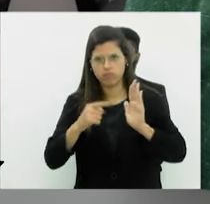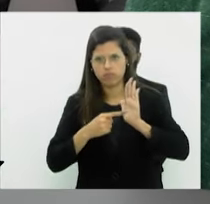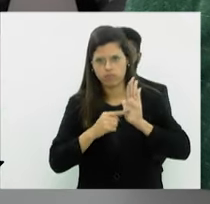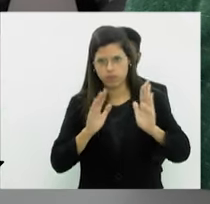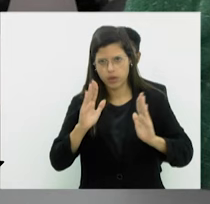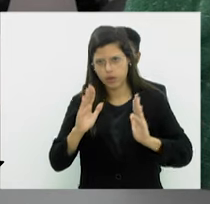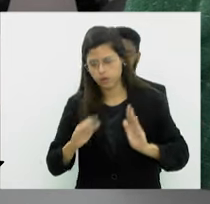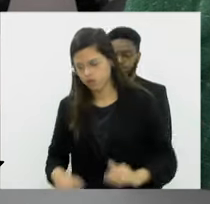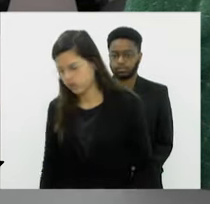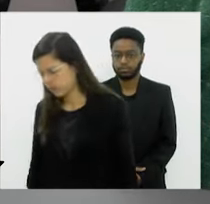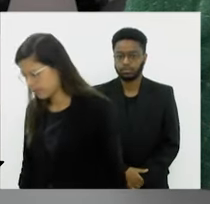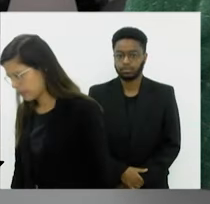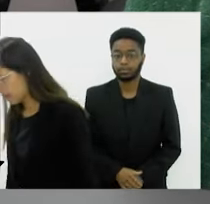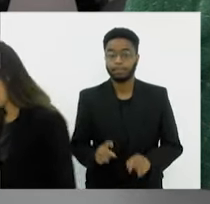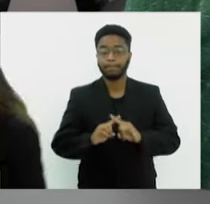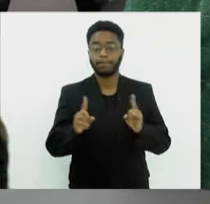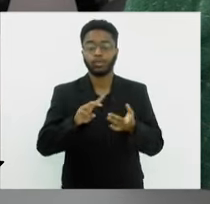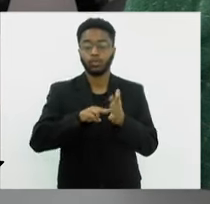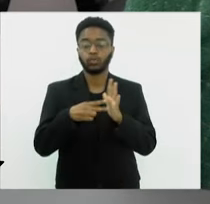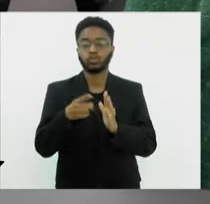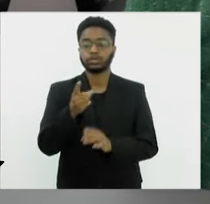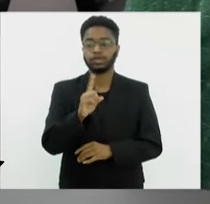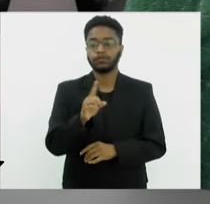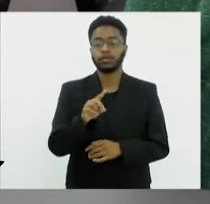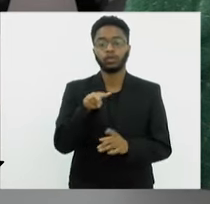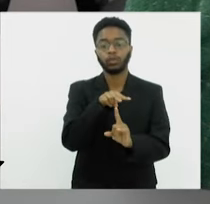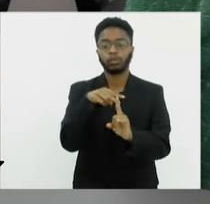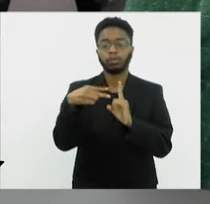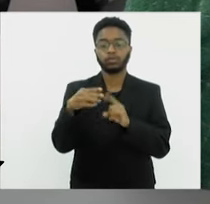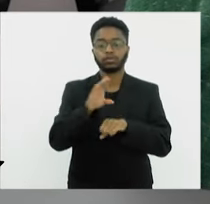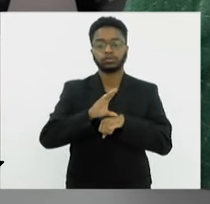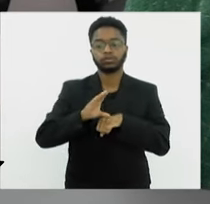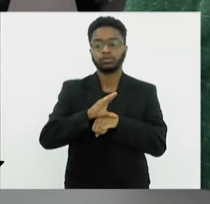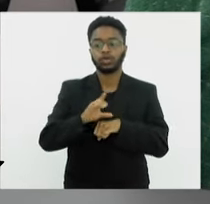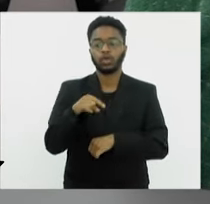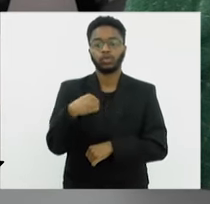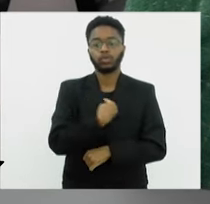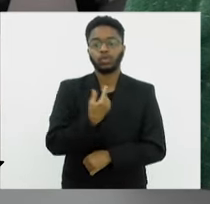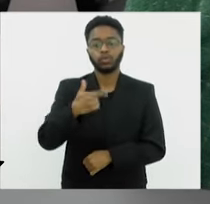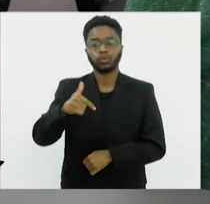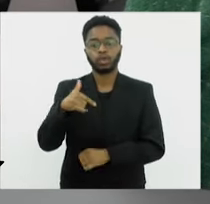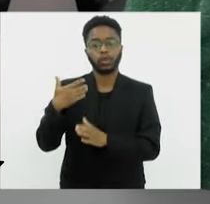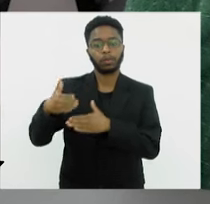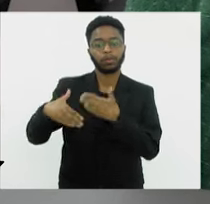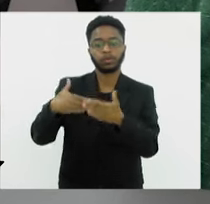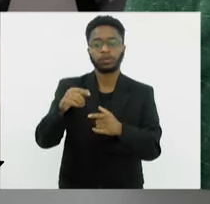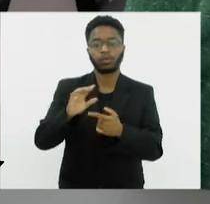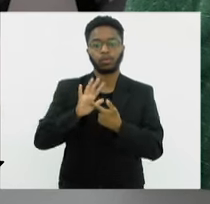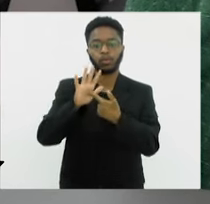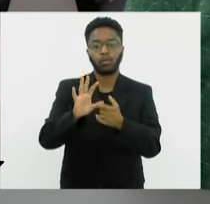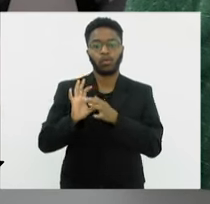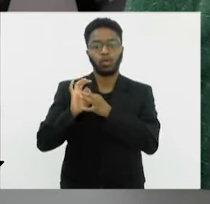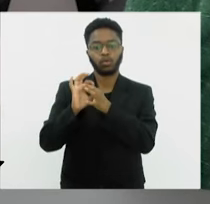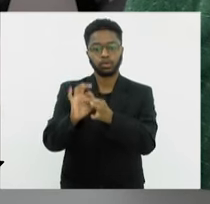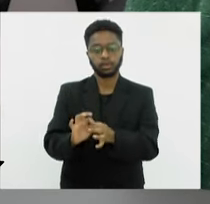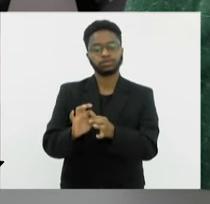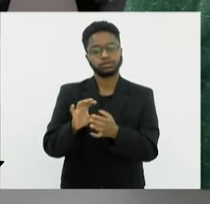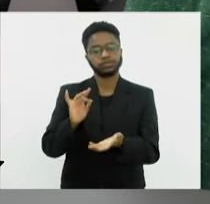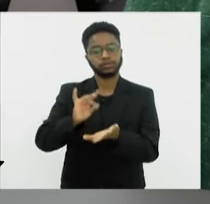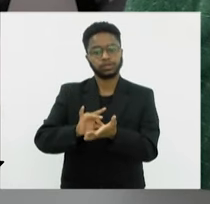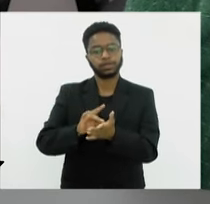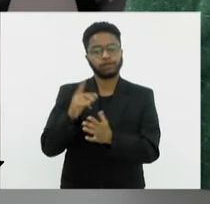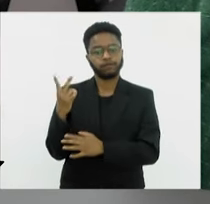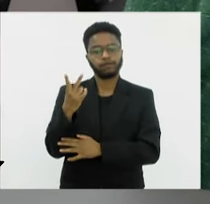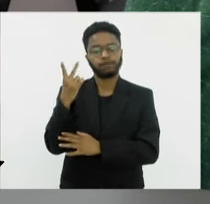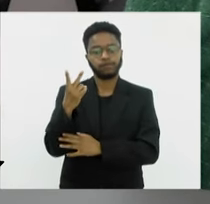que, inclusive, do ponto de vista legal e constitucional, a gente não tenha um processo de contextualização que legitime projetos dessa